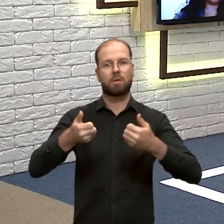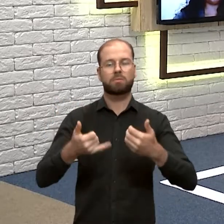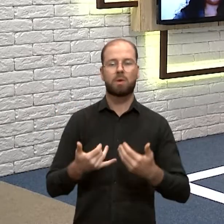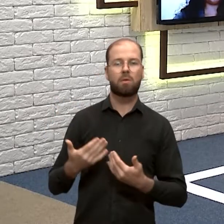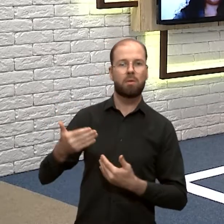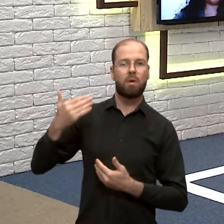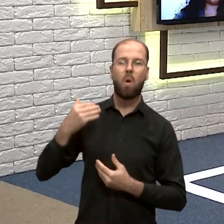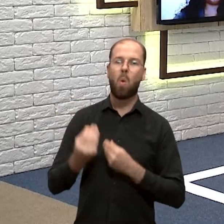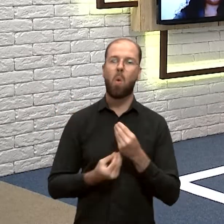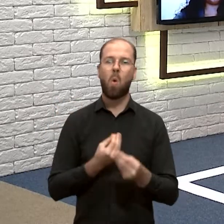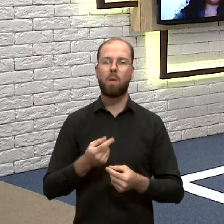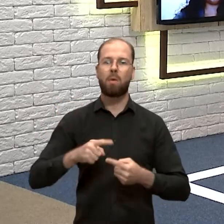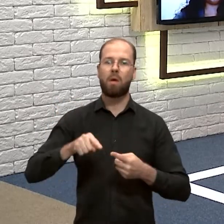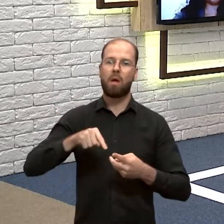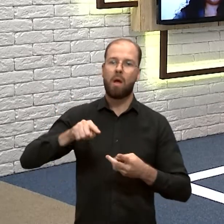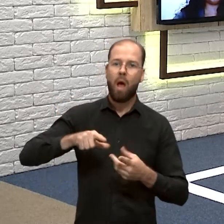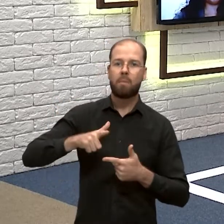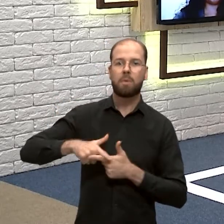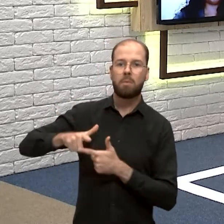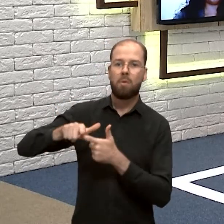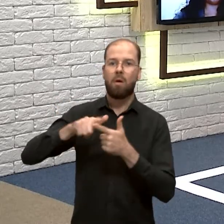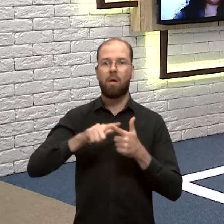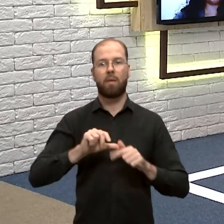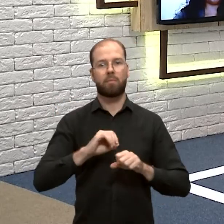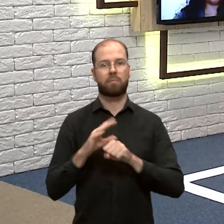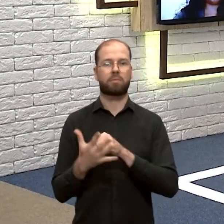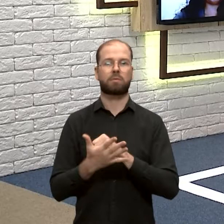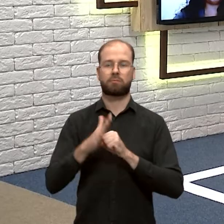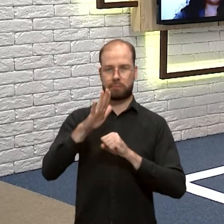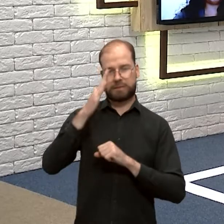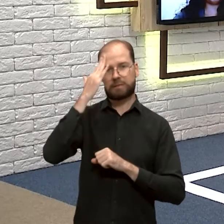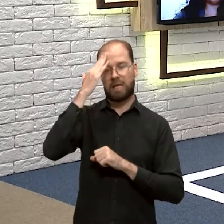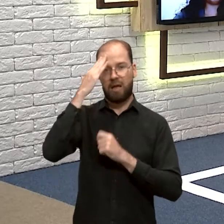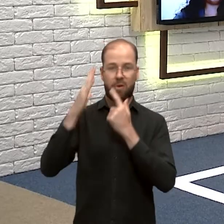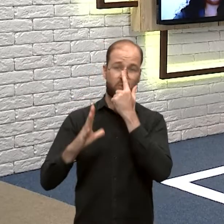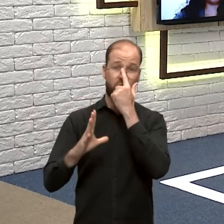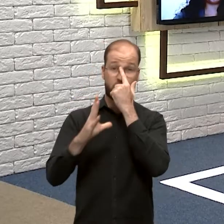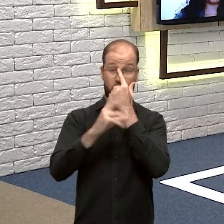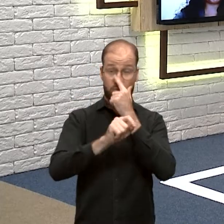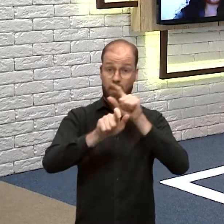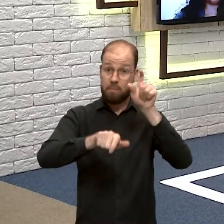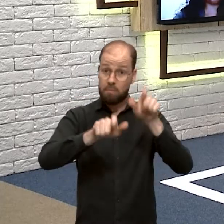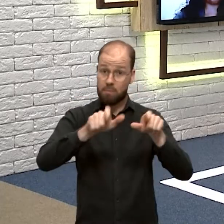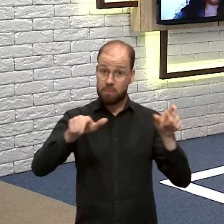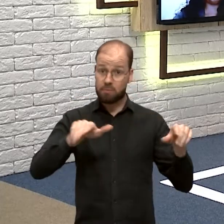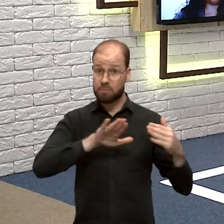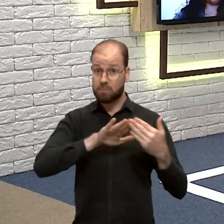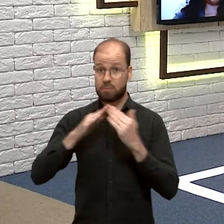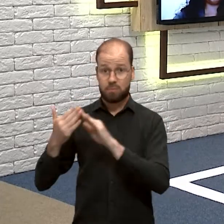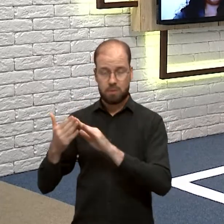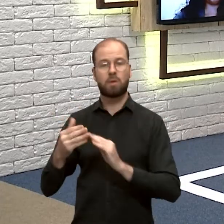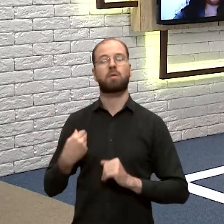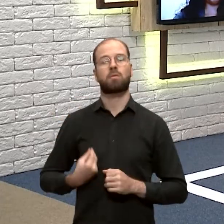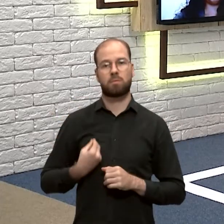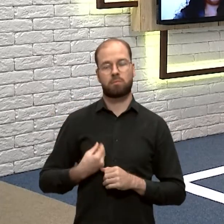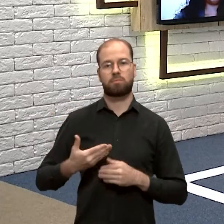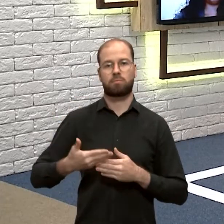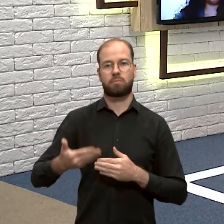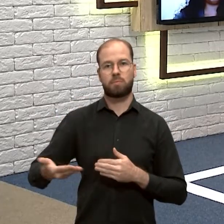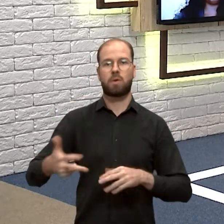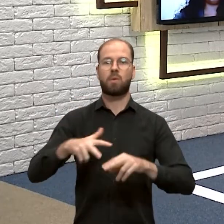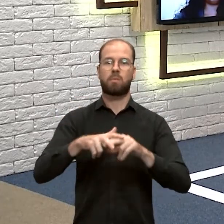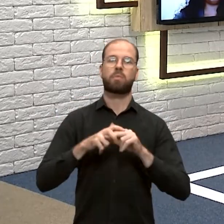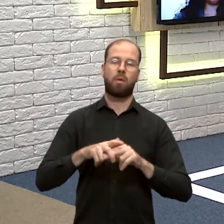pandemia, que, claro, é um período excepcional, né, nem todos os intercambistas passaram ou vão passar por uma questão, né, de